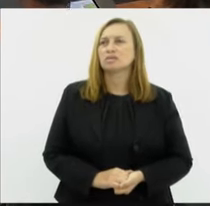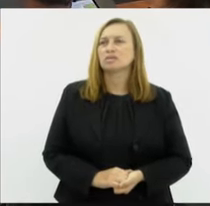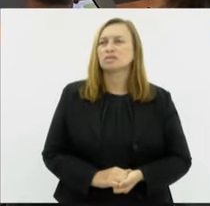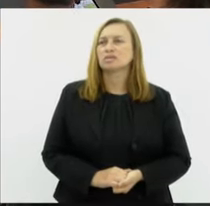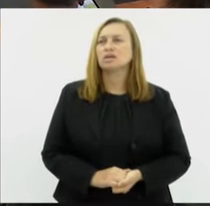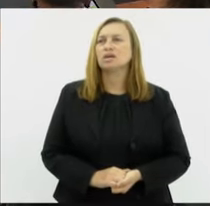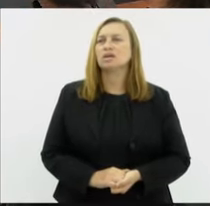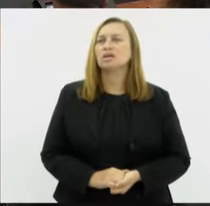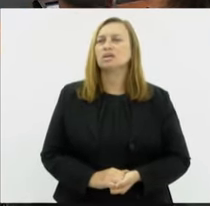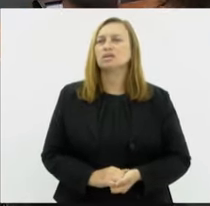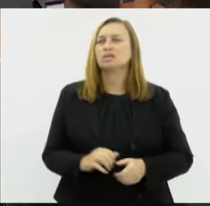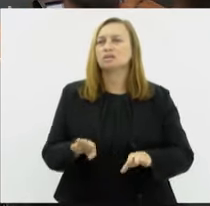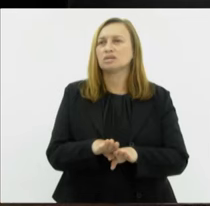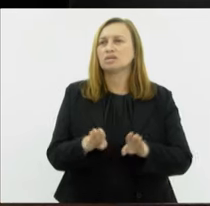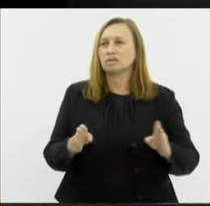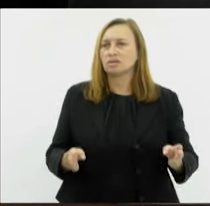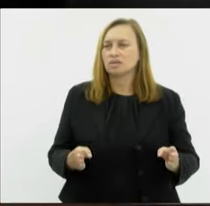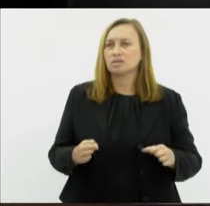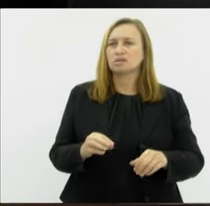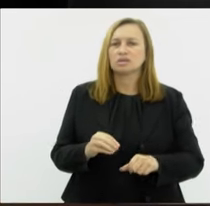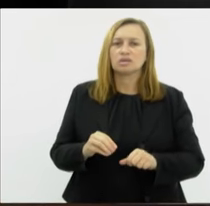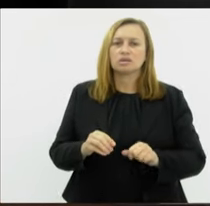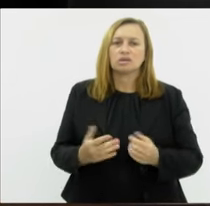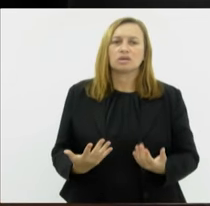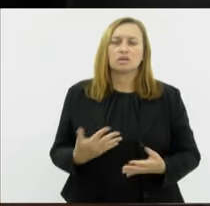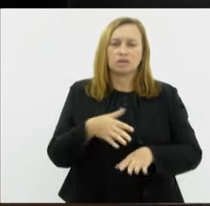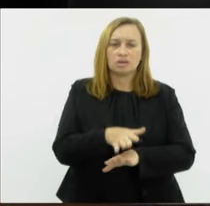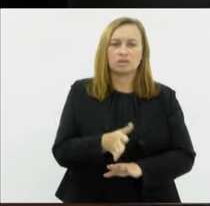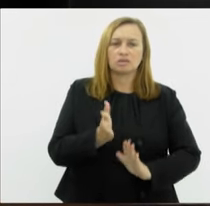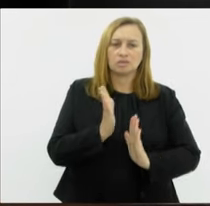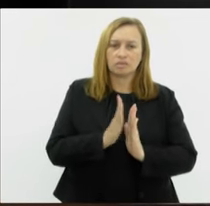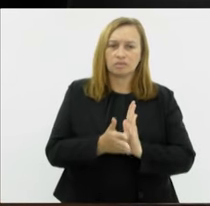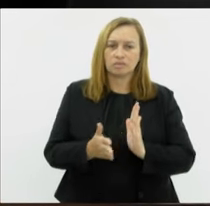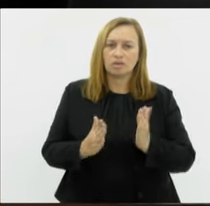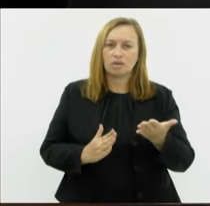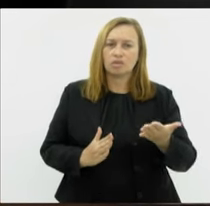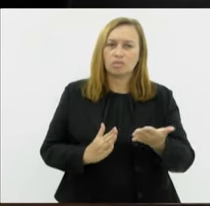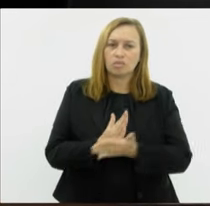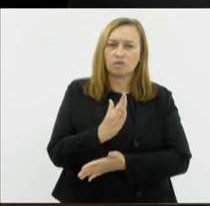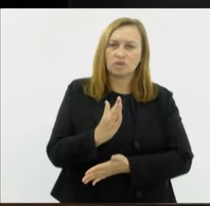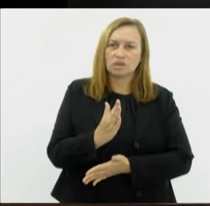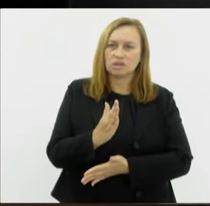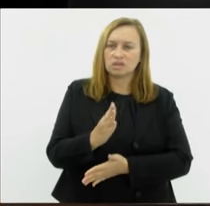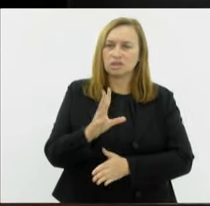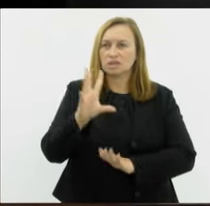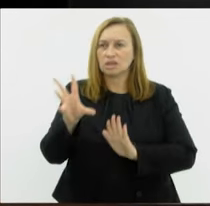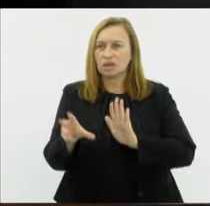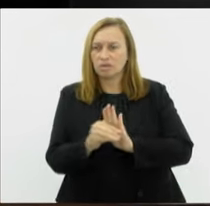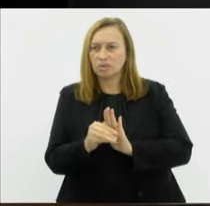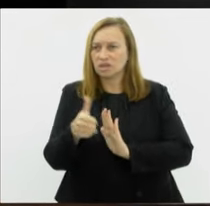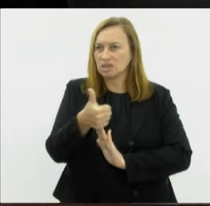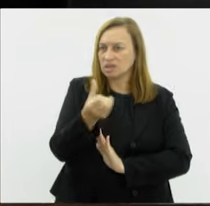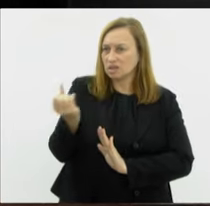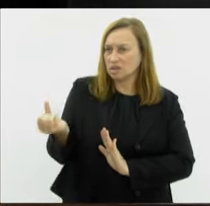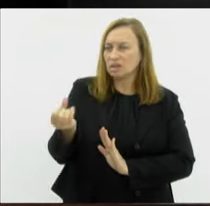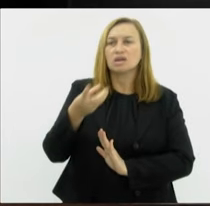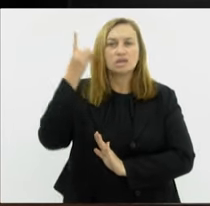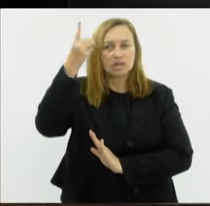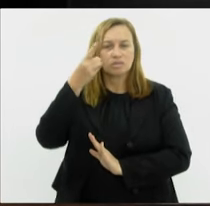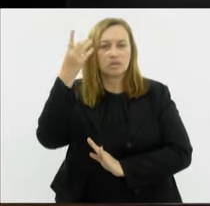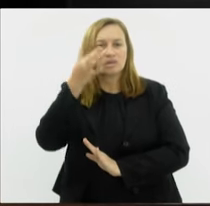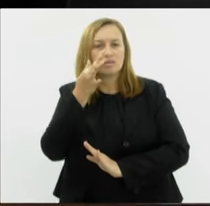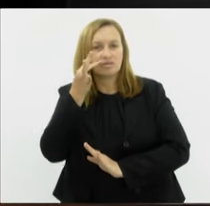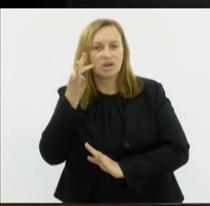Há sobre a mesa os seguintes requerimentos. Para aprovação da emenda aditiva número 16, deputado Flávio